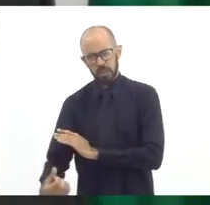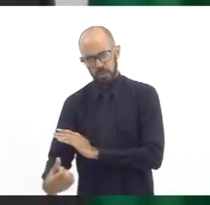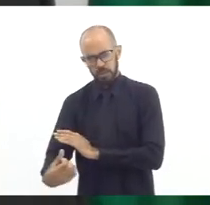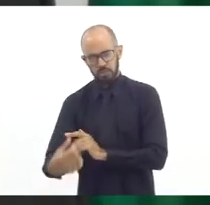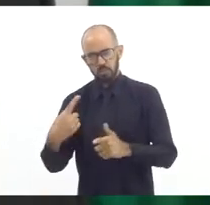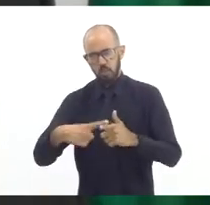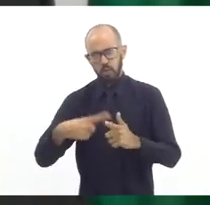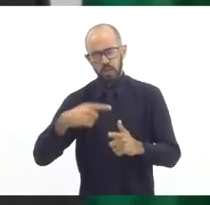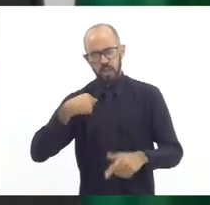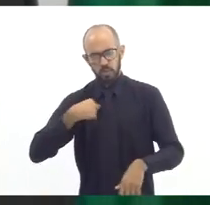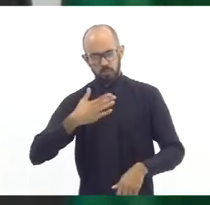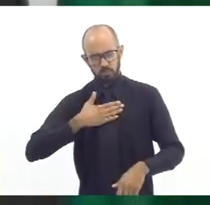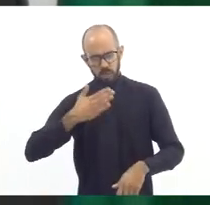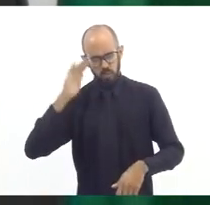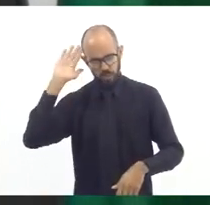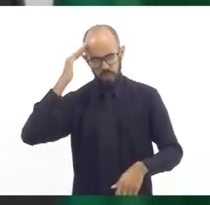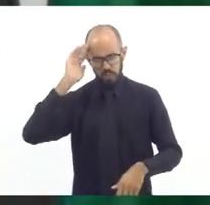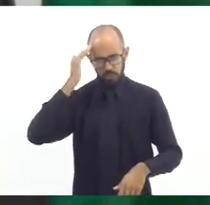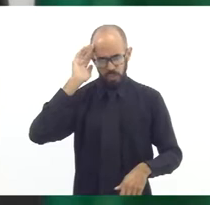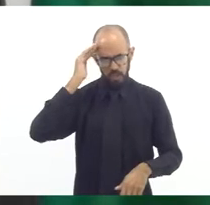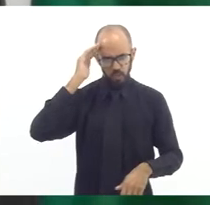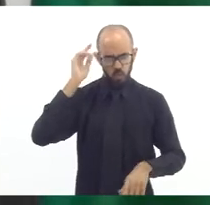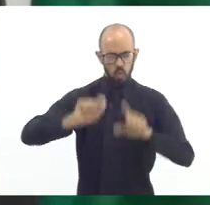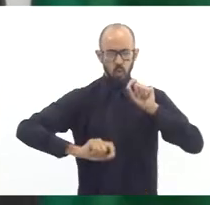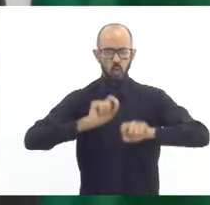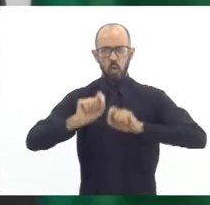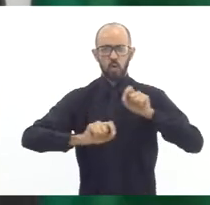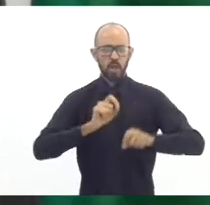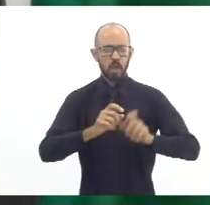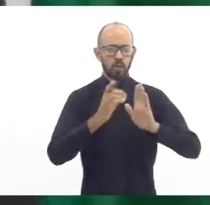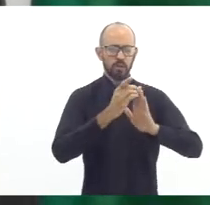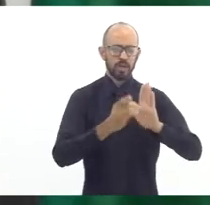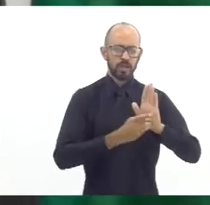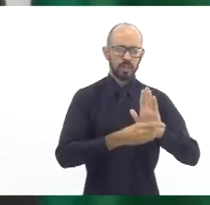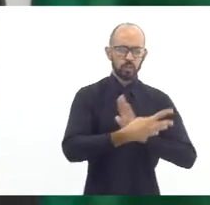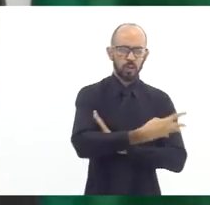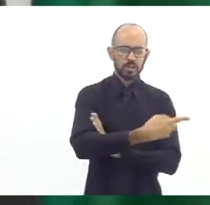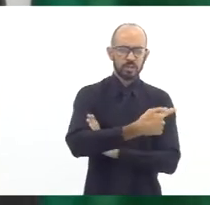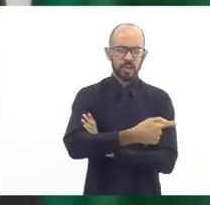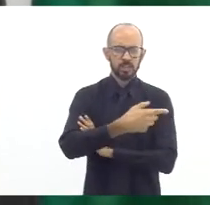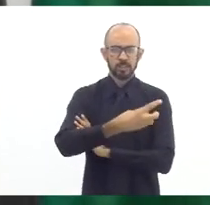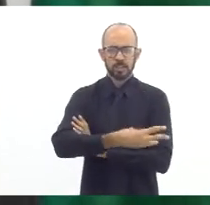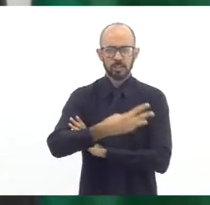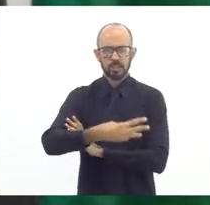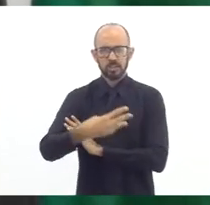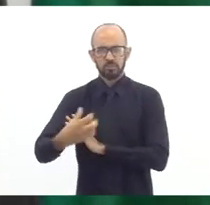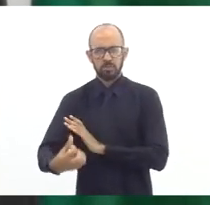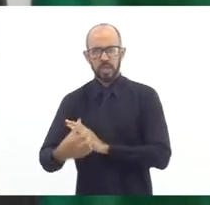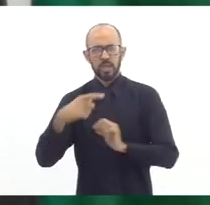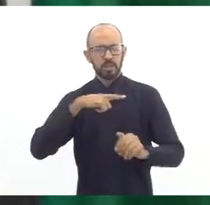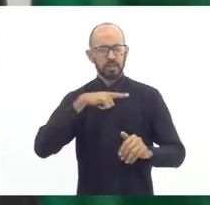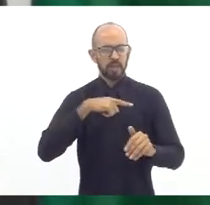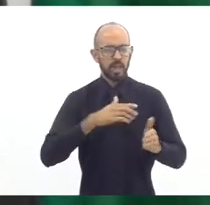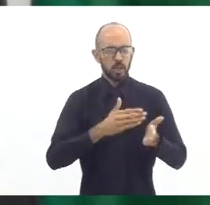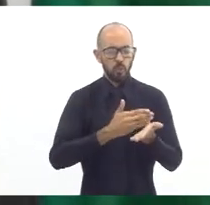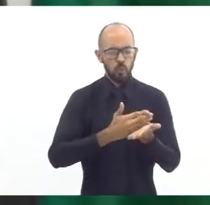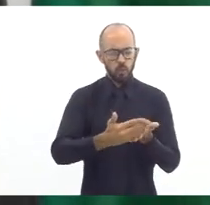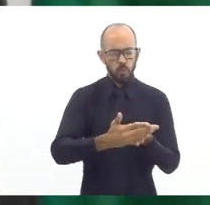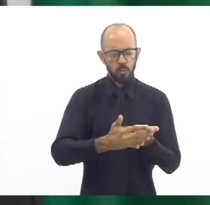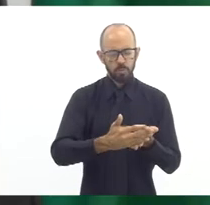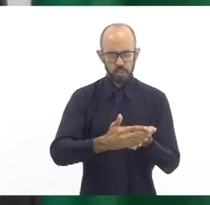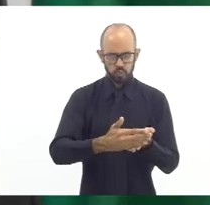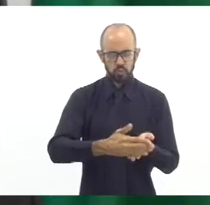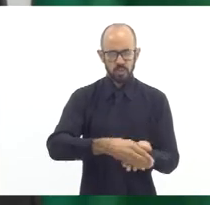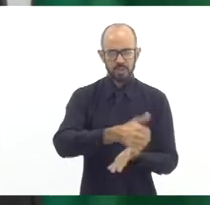nosso entendimento, o decreto 47336, ele estabelece um prazo de início, que é